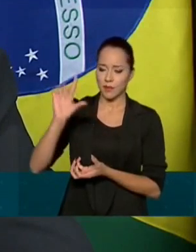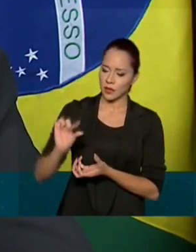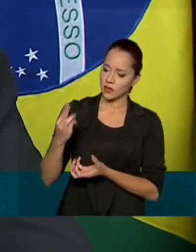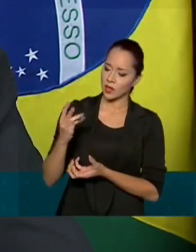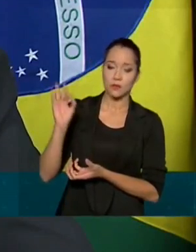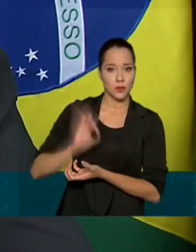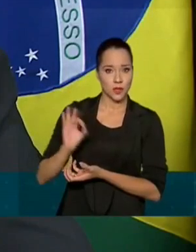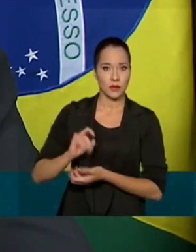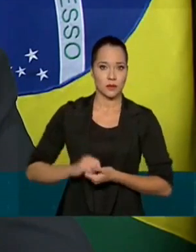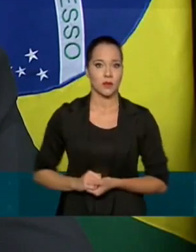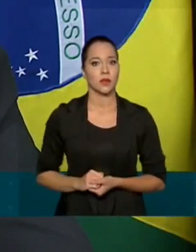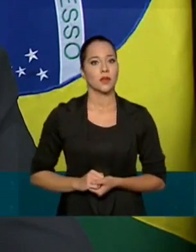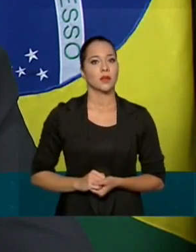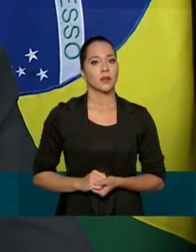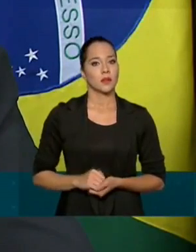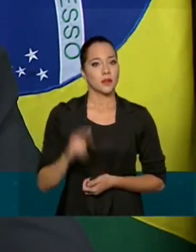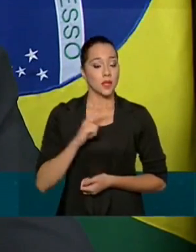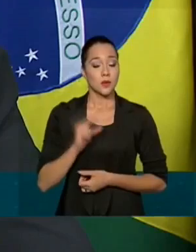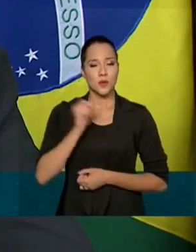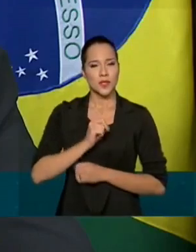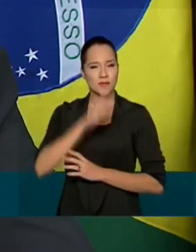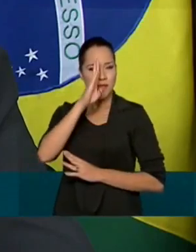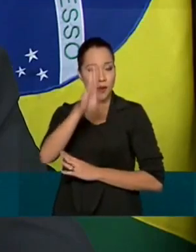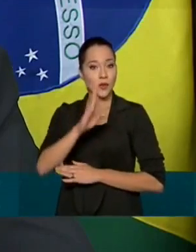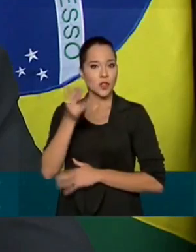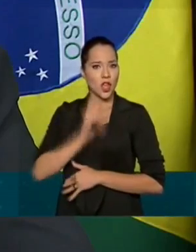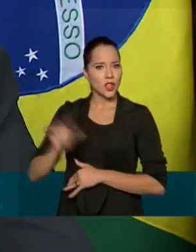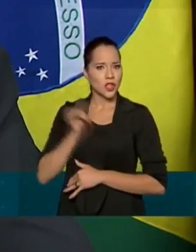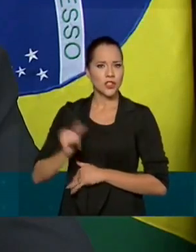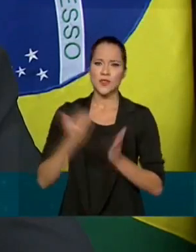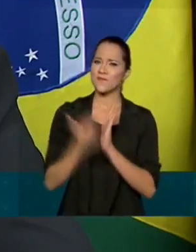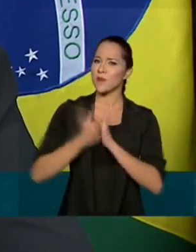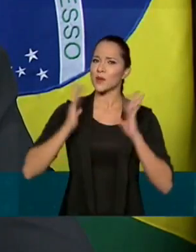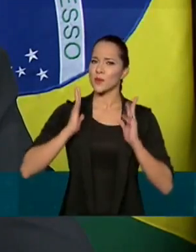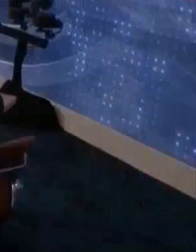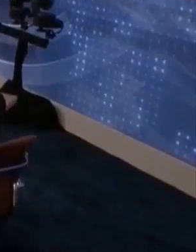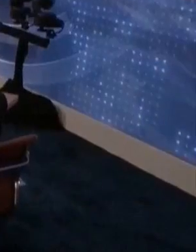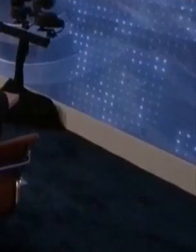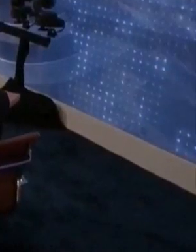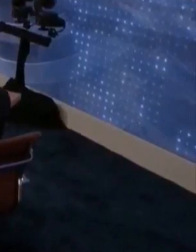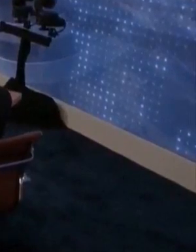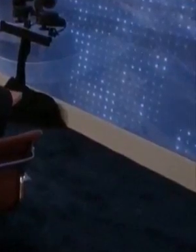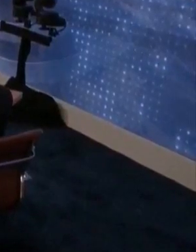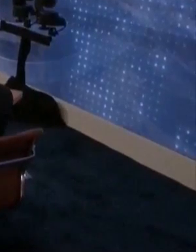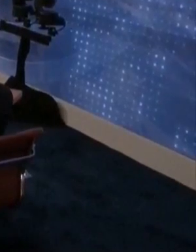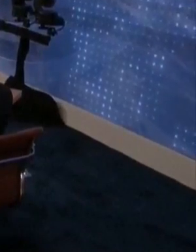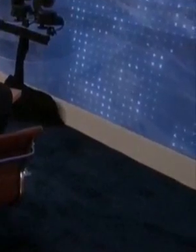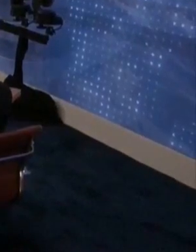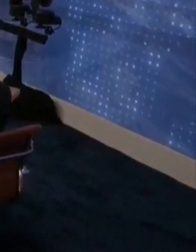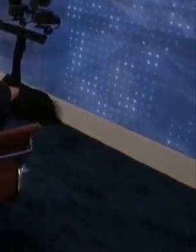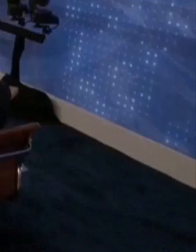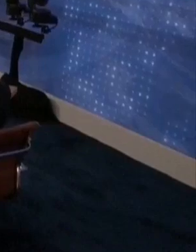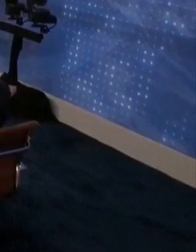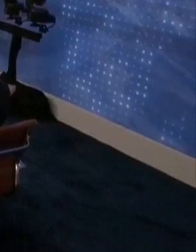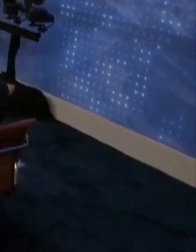e contamos com uma das matrizes energéticas mais limpas o presidente chinês xi jinping pediu